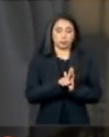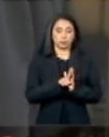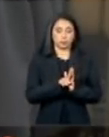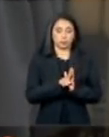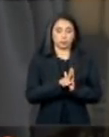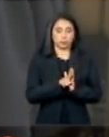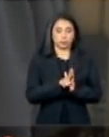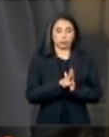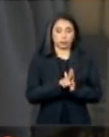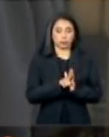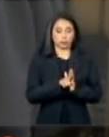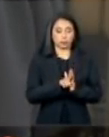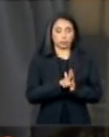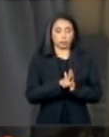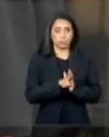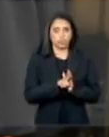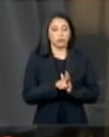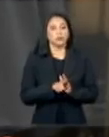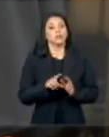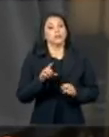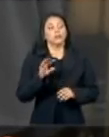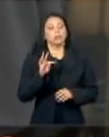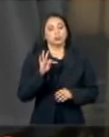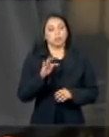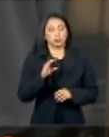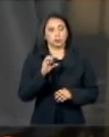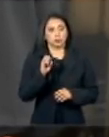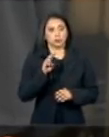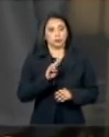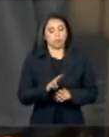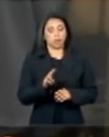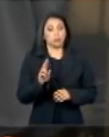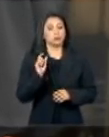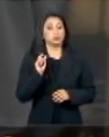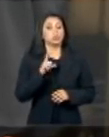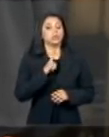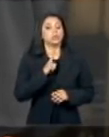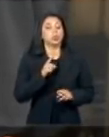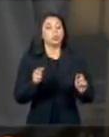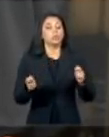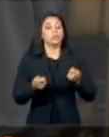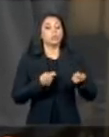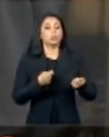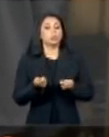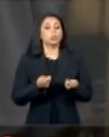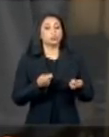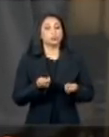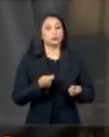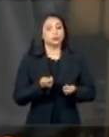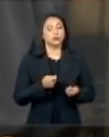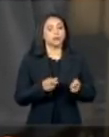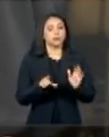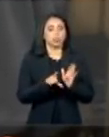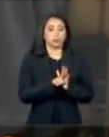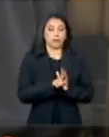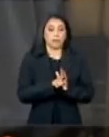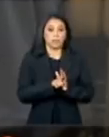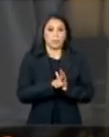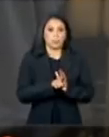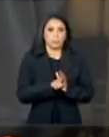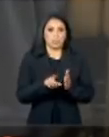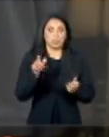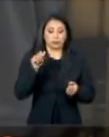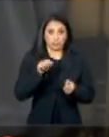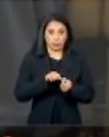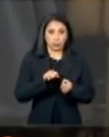de contas da união e é um com que ele exerce um controle de legalidade e não exerce o ato de concessão e esse